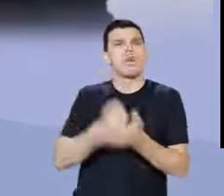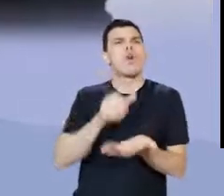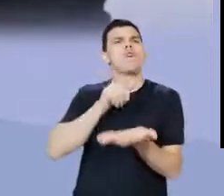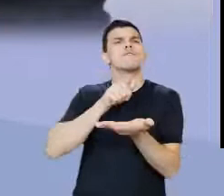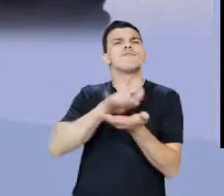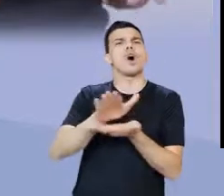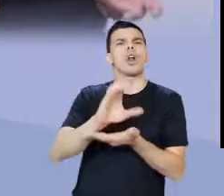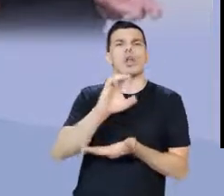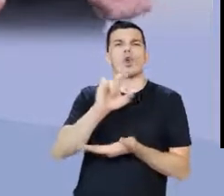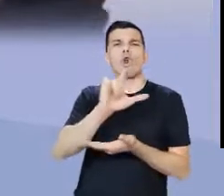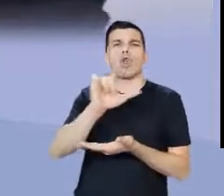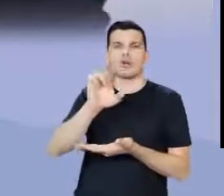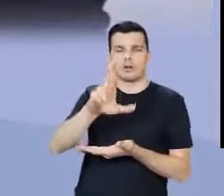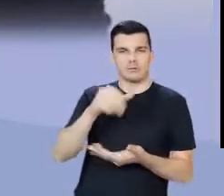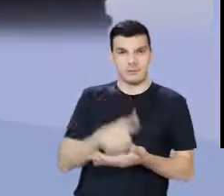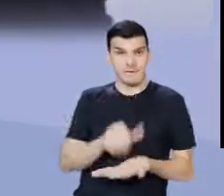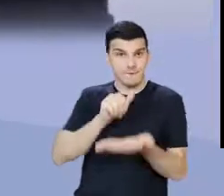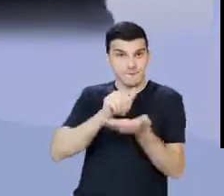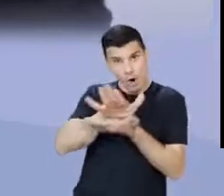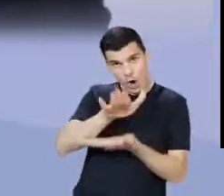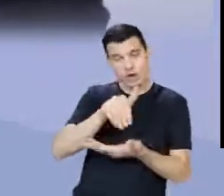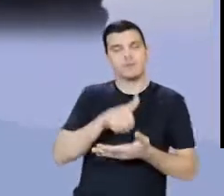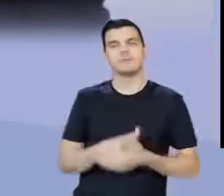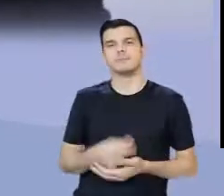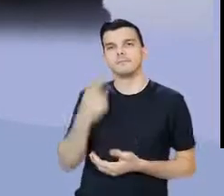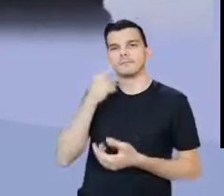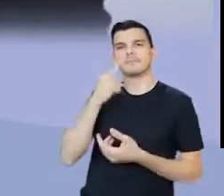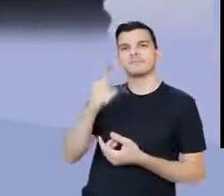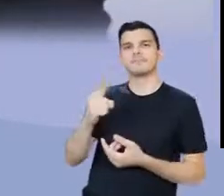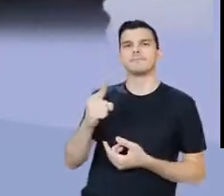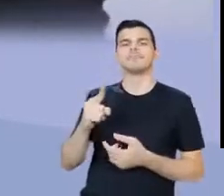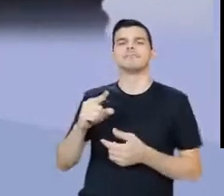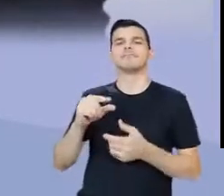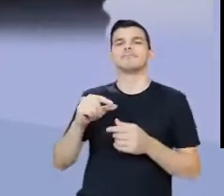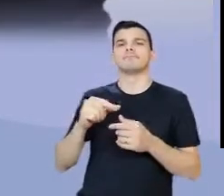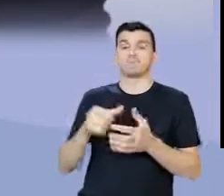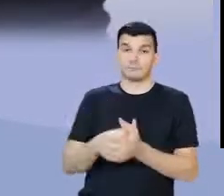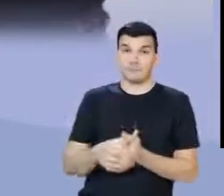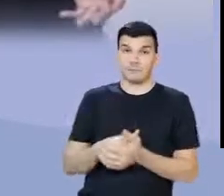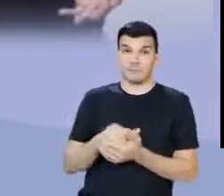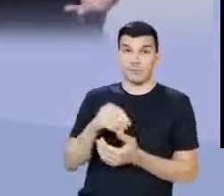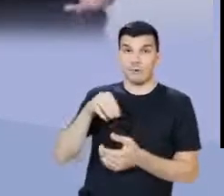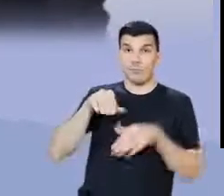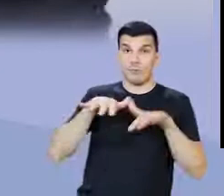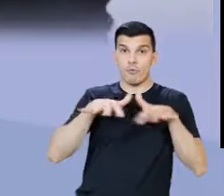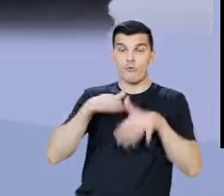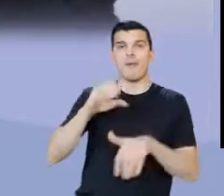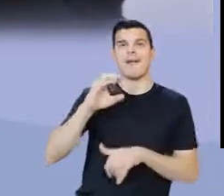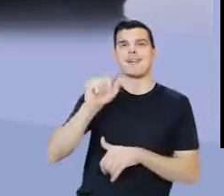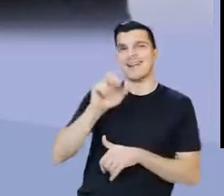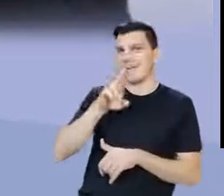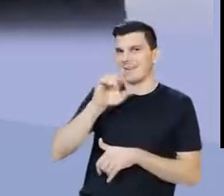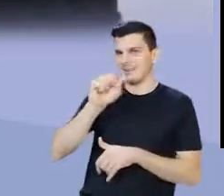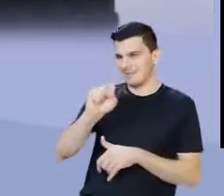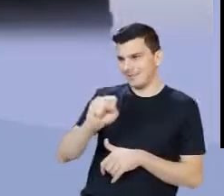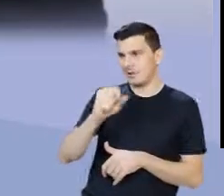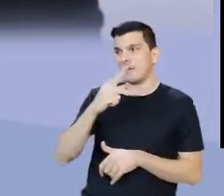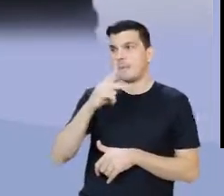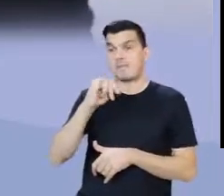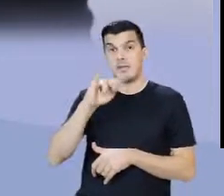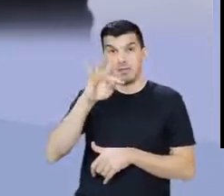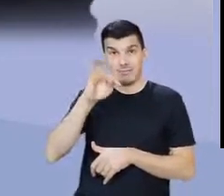conhecido como Fora Collor. Eu quero destacar para vocês aqui o movimento Caras Pintadas. Já cobrou em